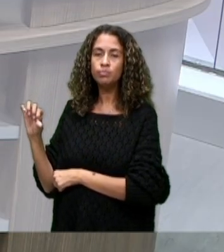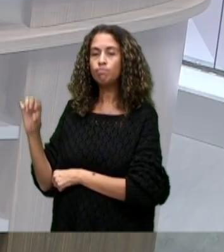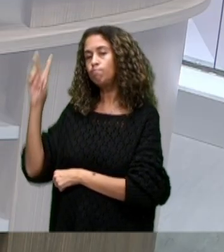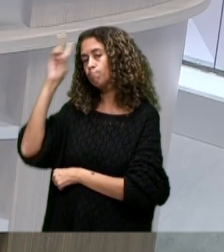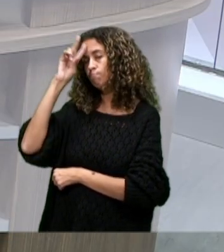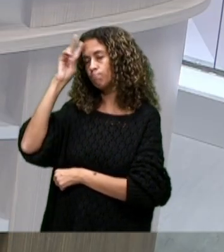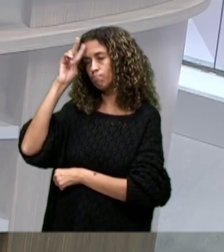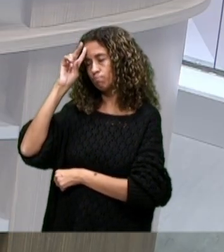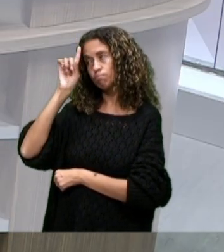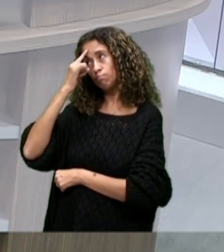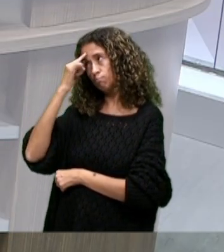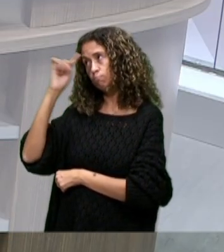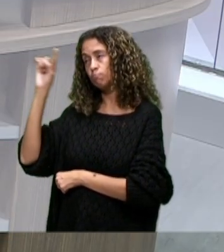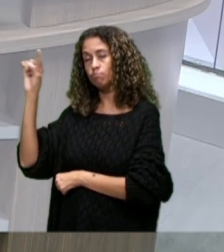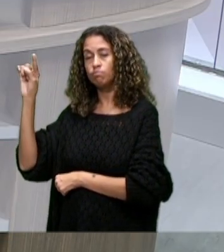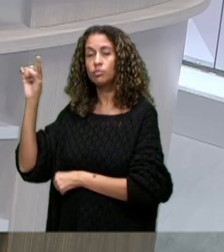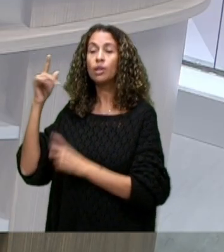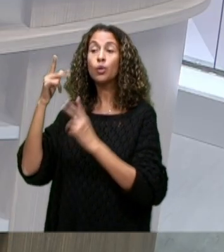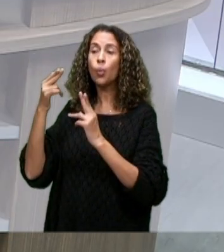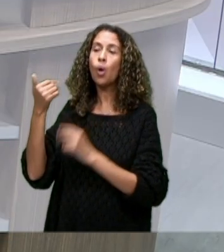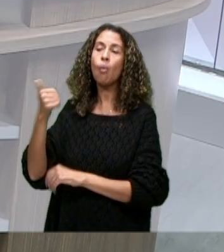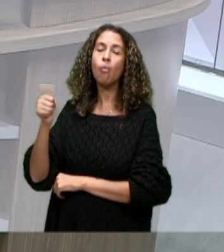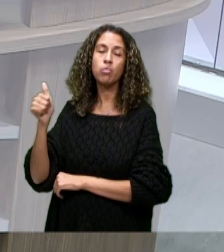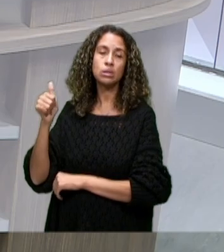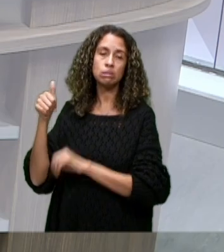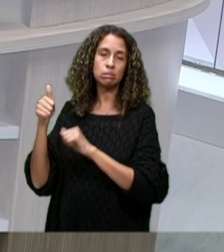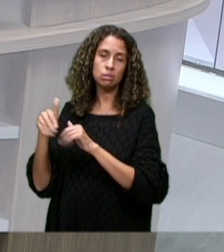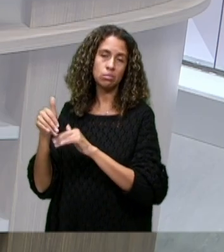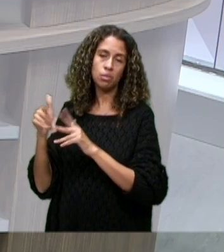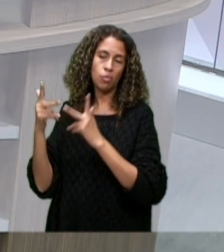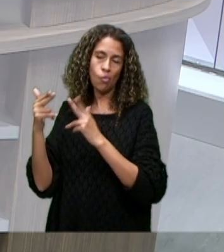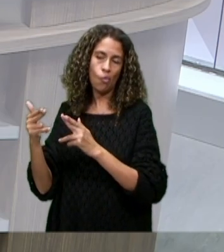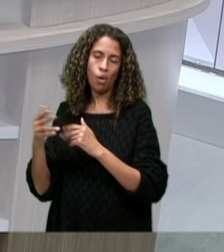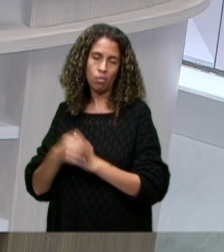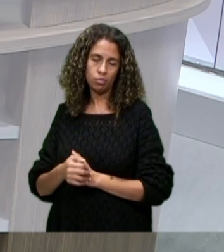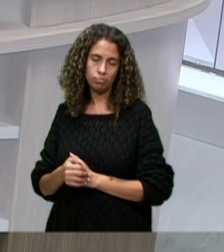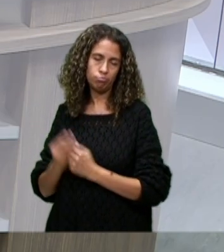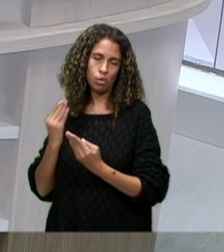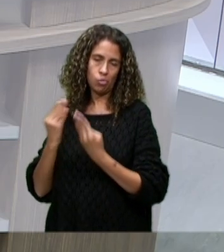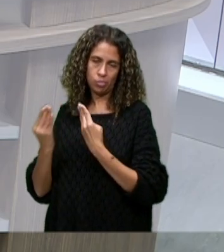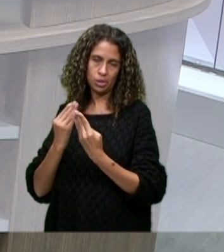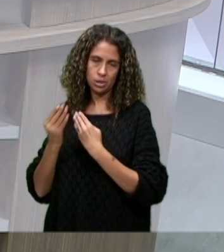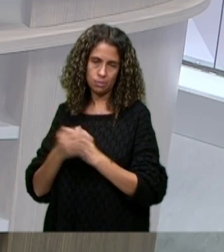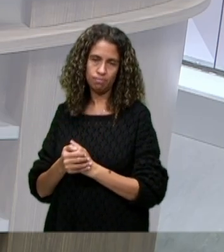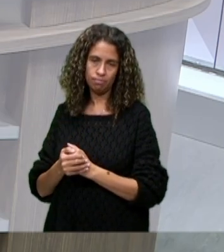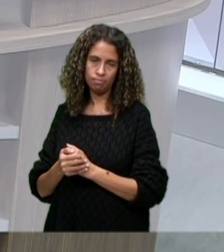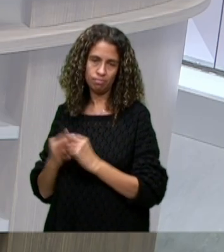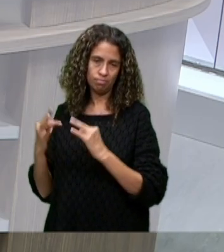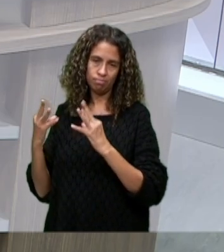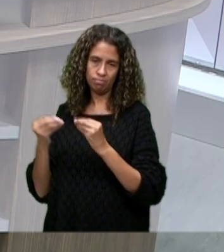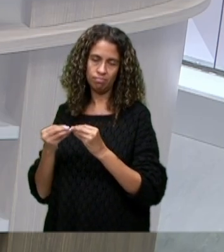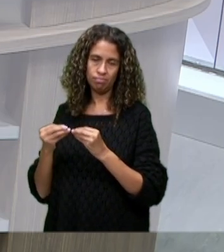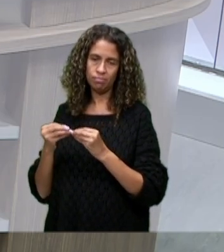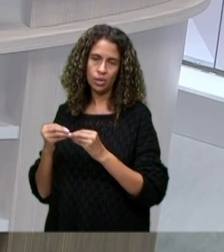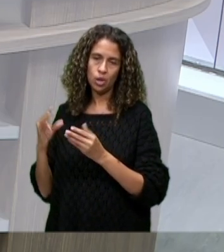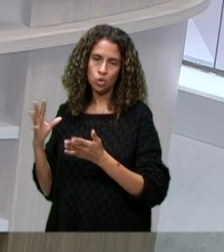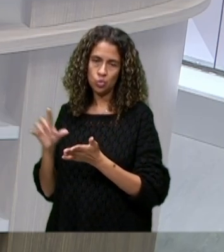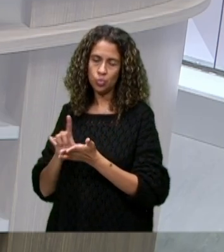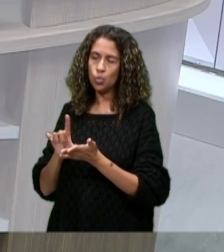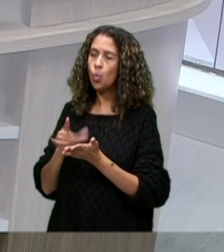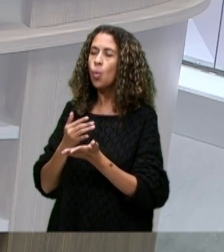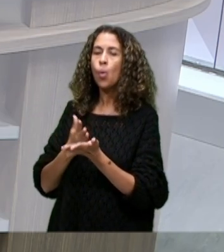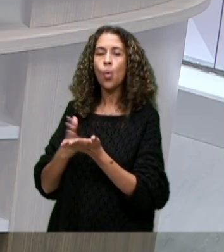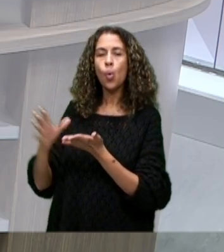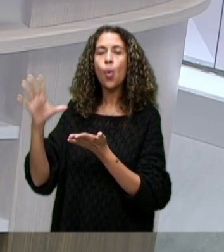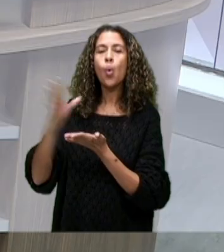lembrando daquele dia como o 11 de setembro dele, que foi o que acontece ali na história. Você pode falar um golpe, né? Um golpe de